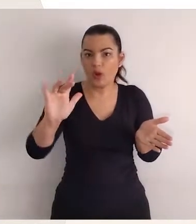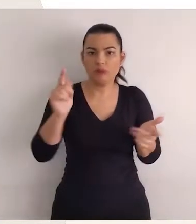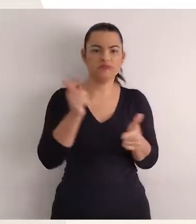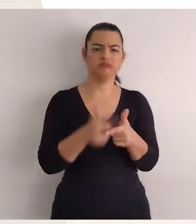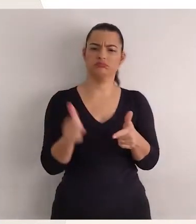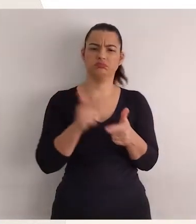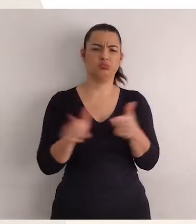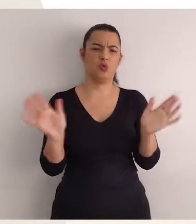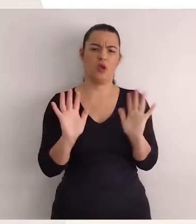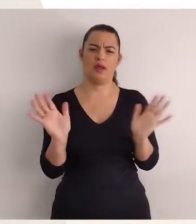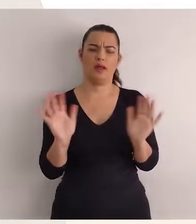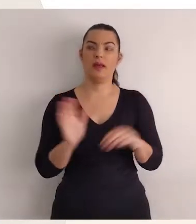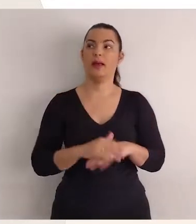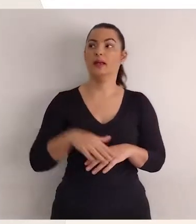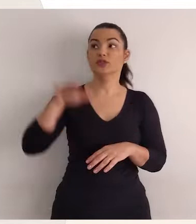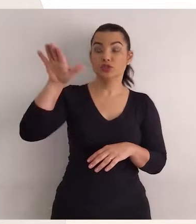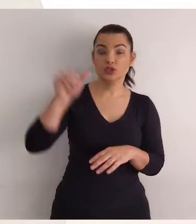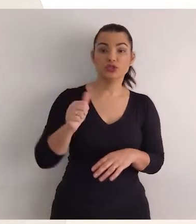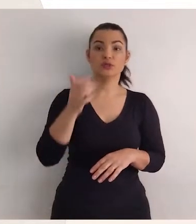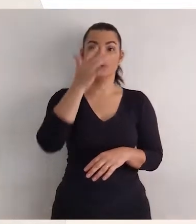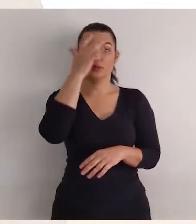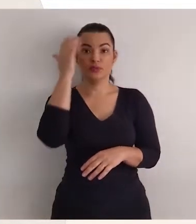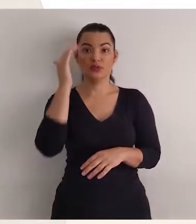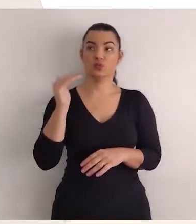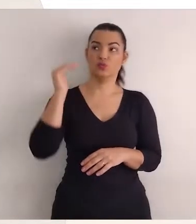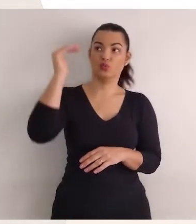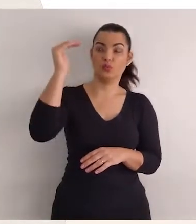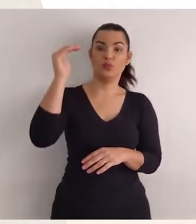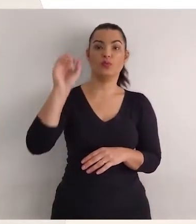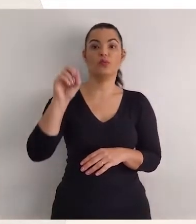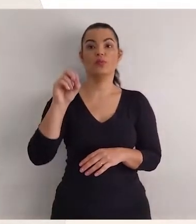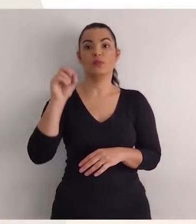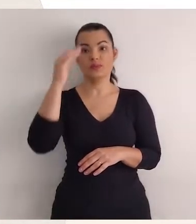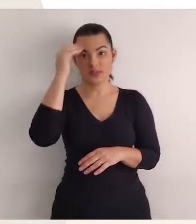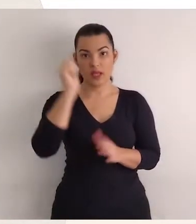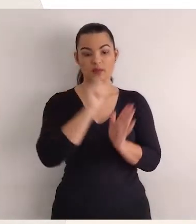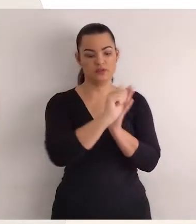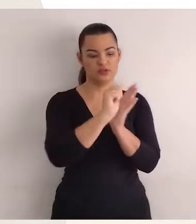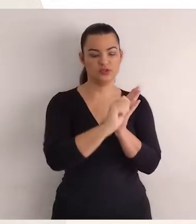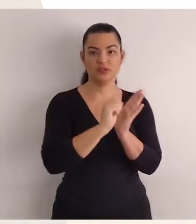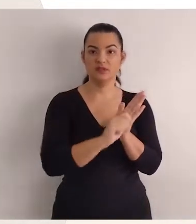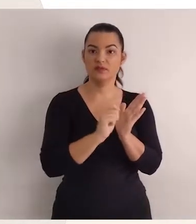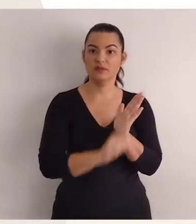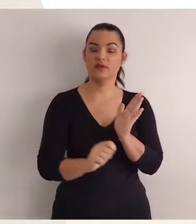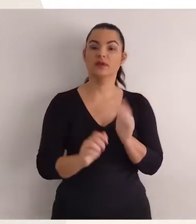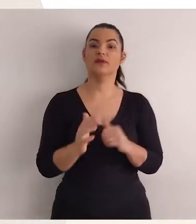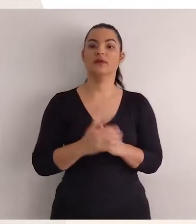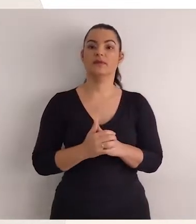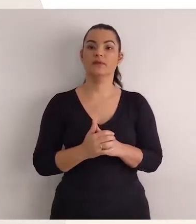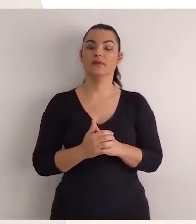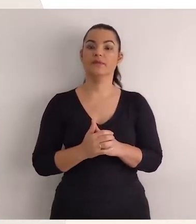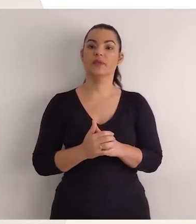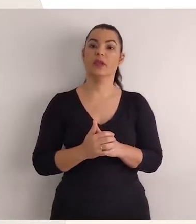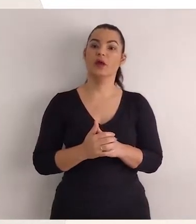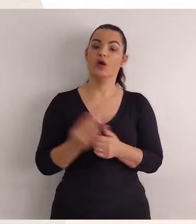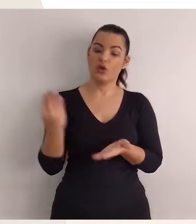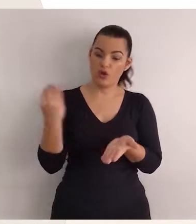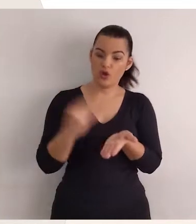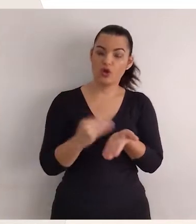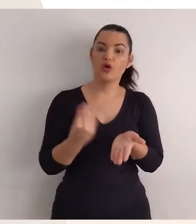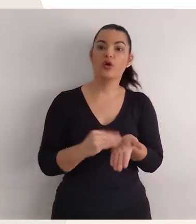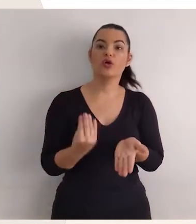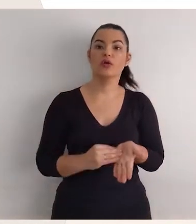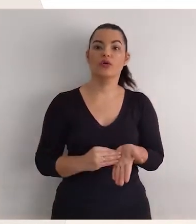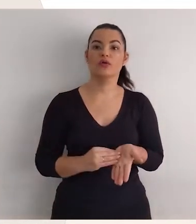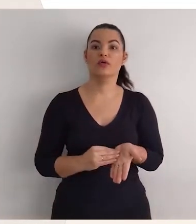um problema. Peço para alguma pessoa que saiba escrever anotar quais são as sensações, sentimentos